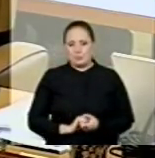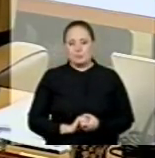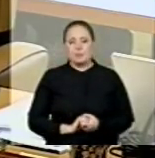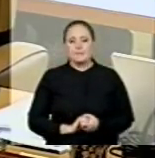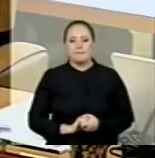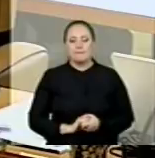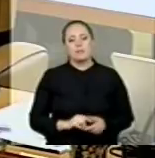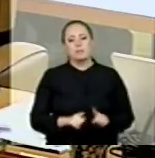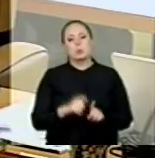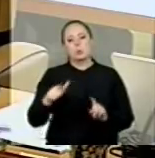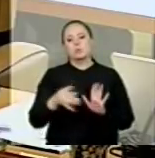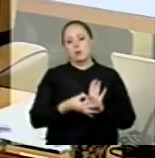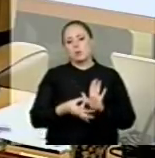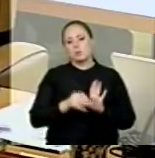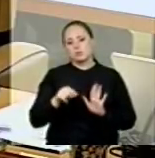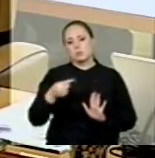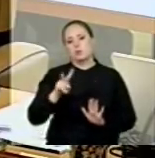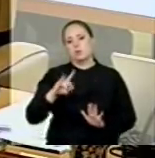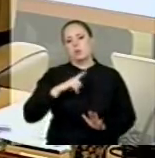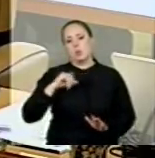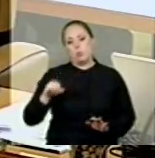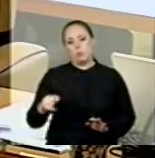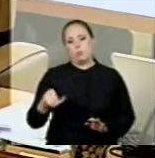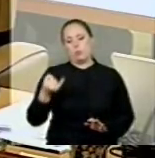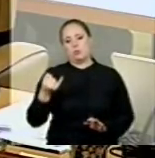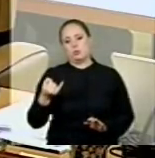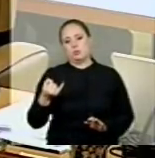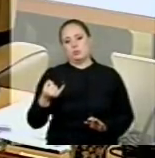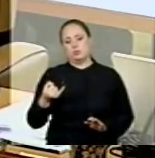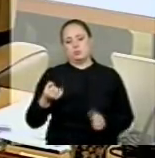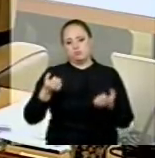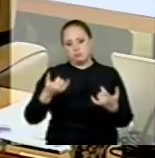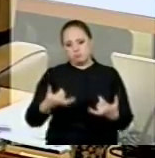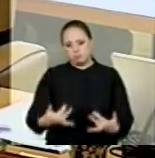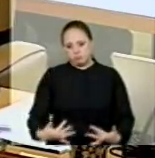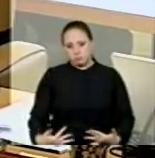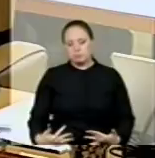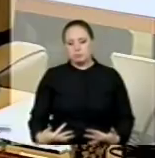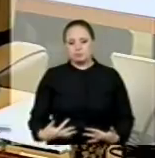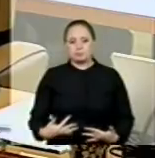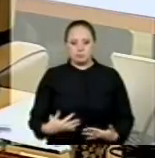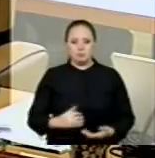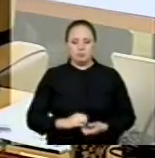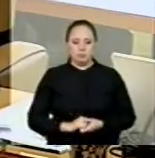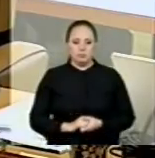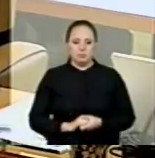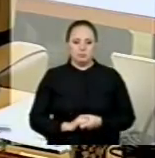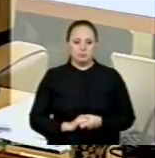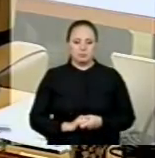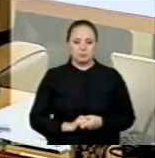outros argumentos que certamente teremos a oportunidade de ouvir sua respectiva reiteração e verticalização da